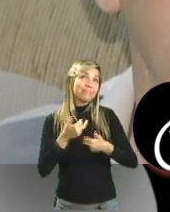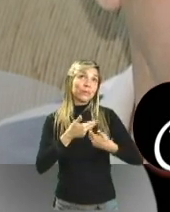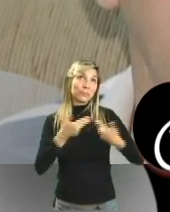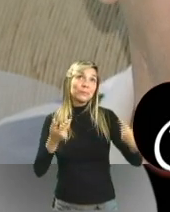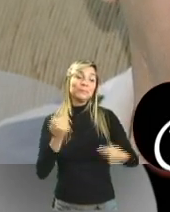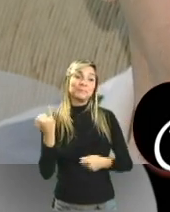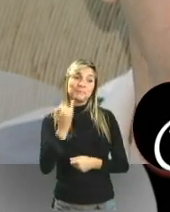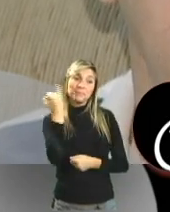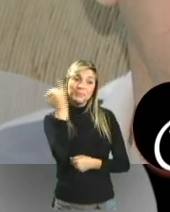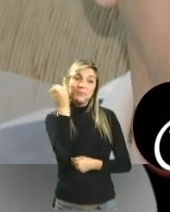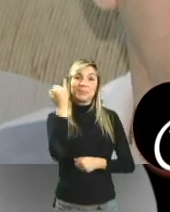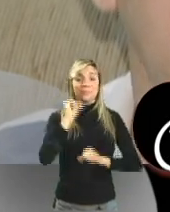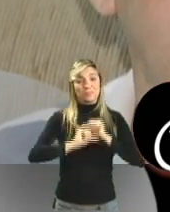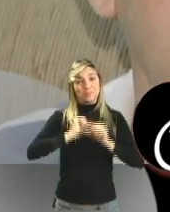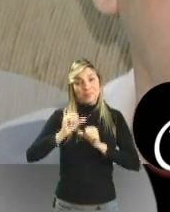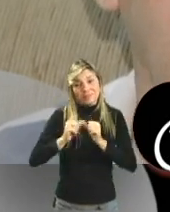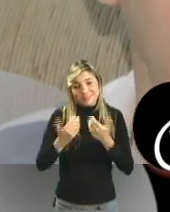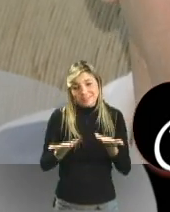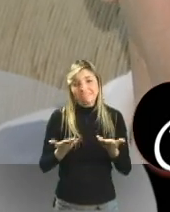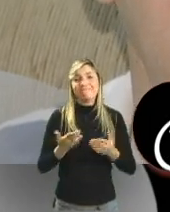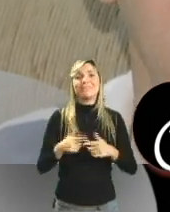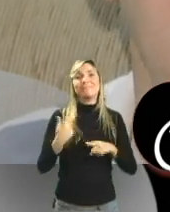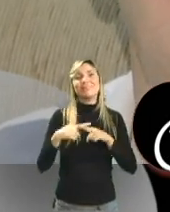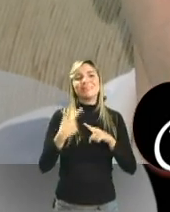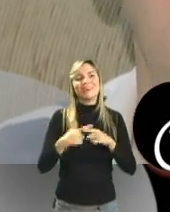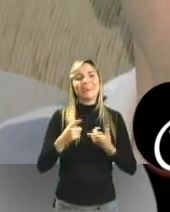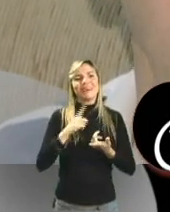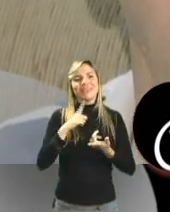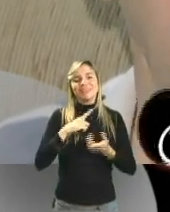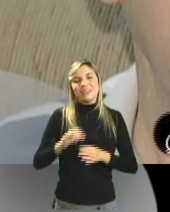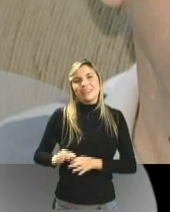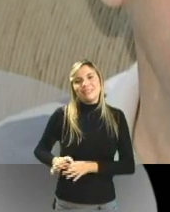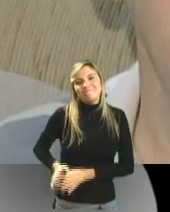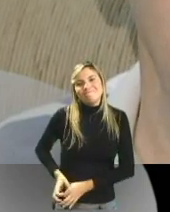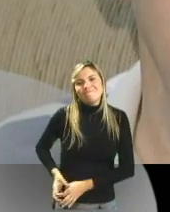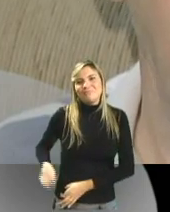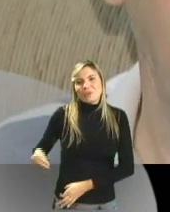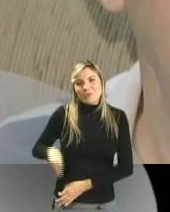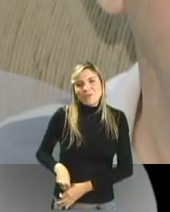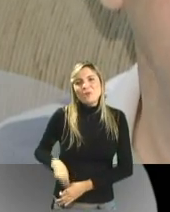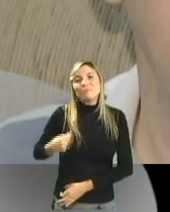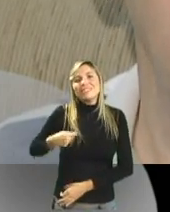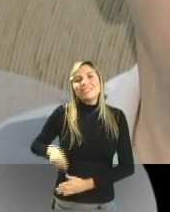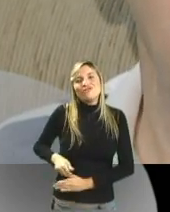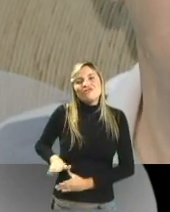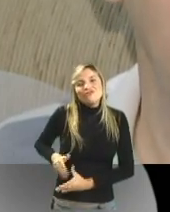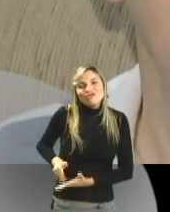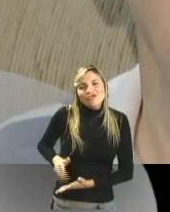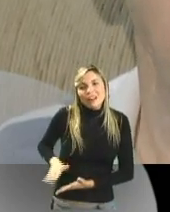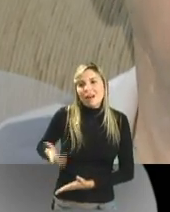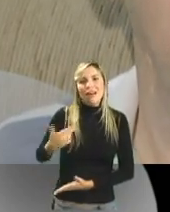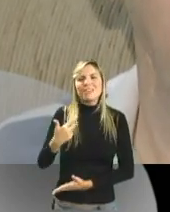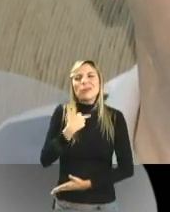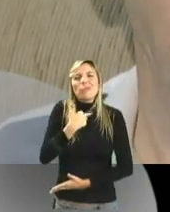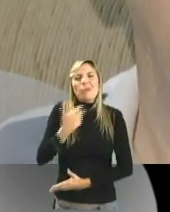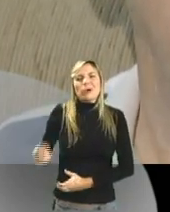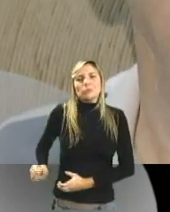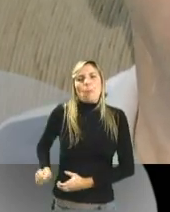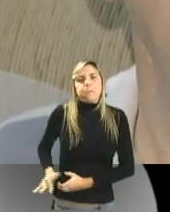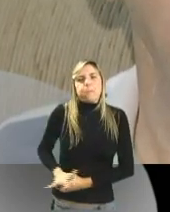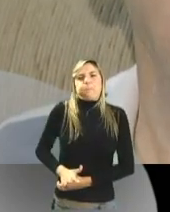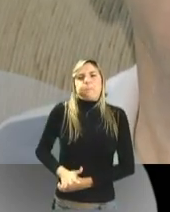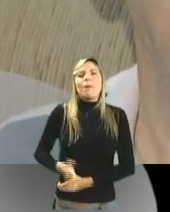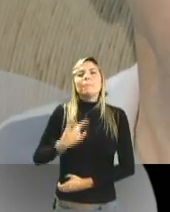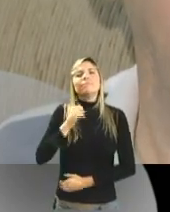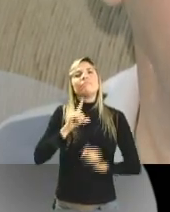Tem algumas coisas que realmente mudam, né? Às vezes a bolsa, eu preciso esvaziar a bolsa, então eu não posso ficar